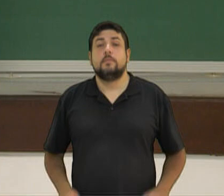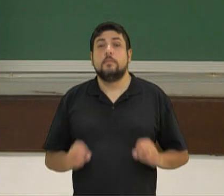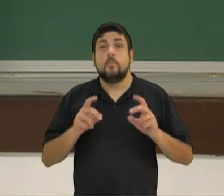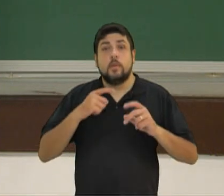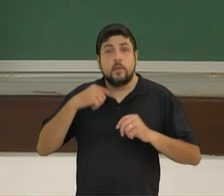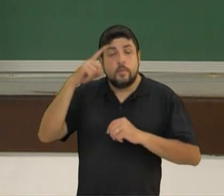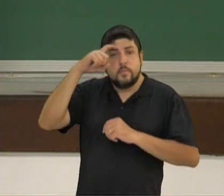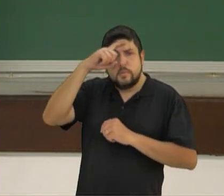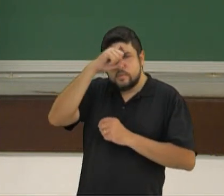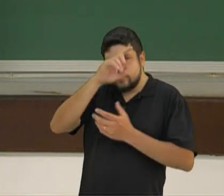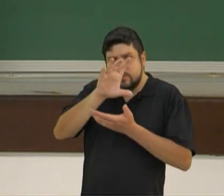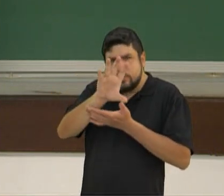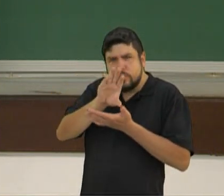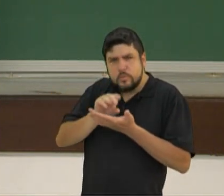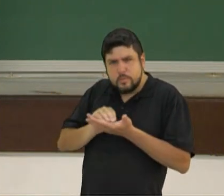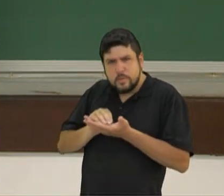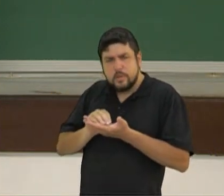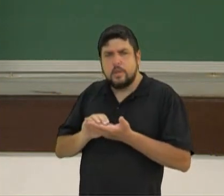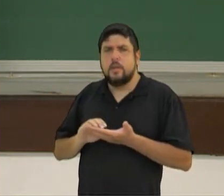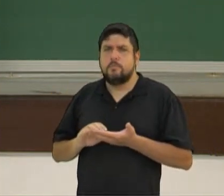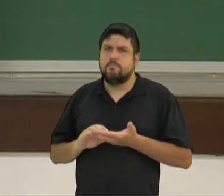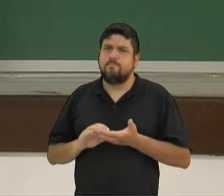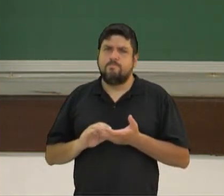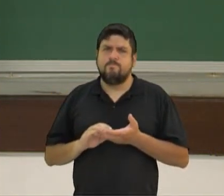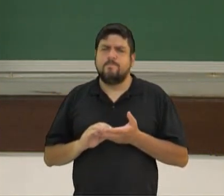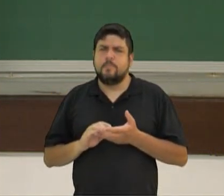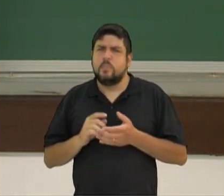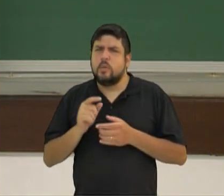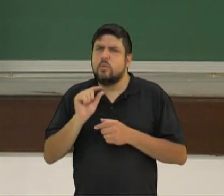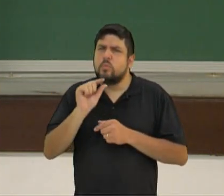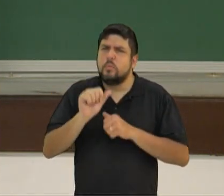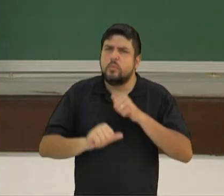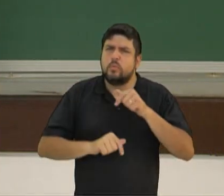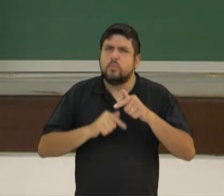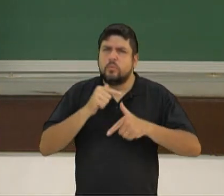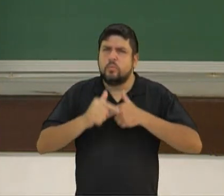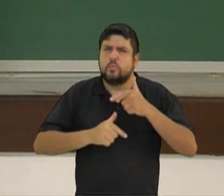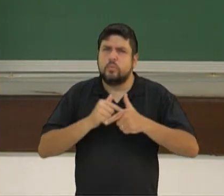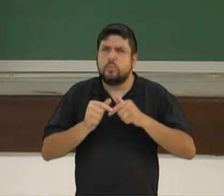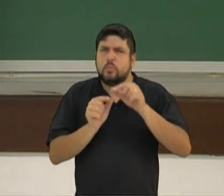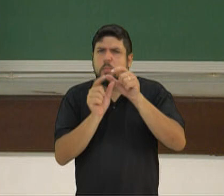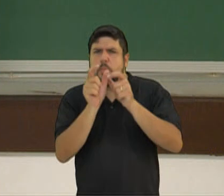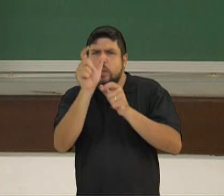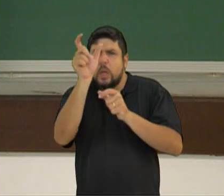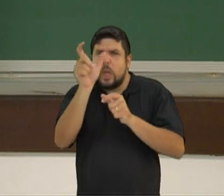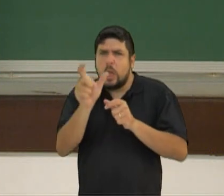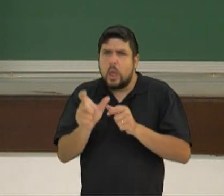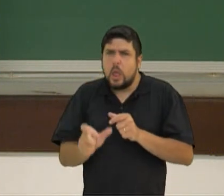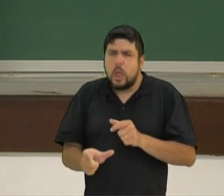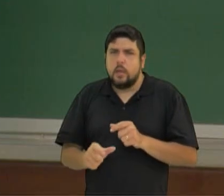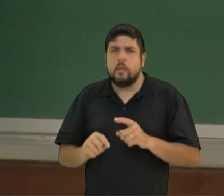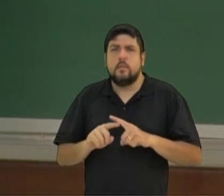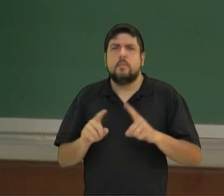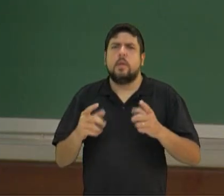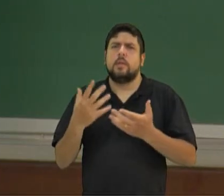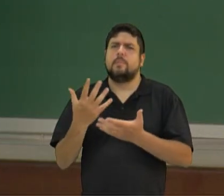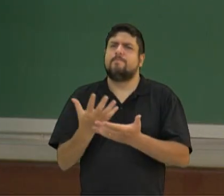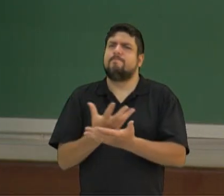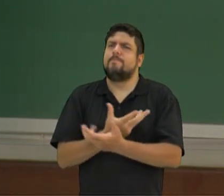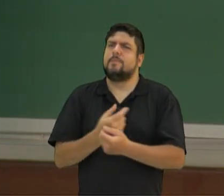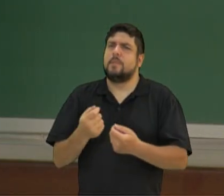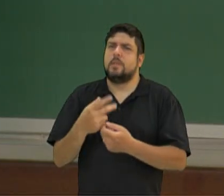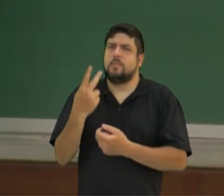Foi difícil copiar esse mapa conceitual? Talvez foi um pouquinho trabalhoso porque ele é longo, mas ele vai ficar lindo no seu caderno, ele